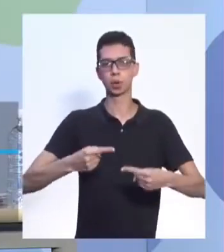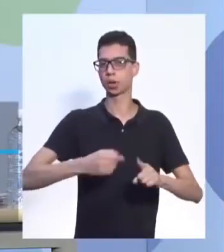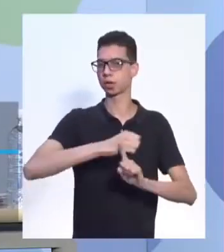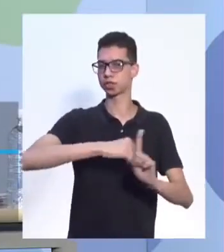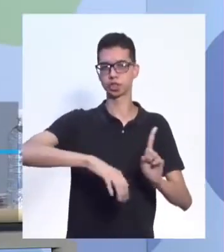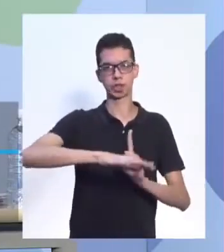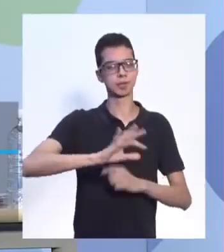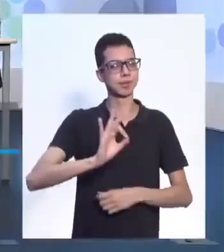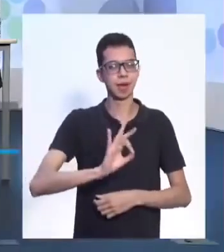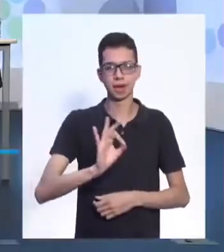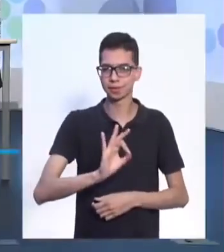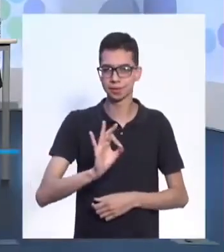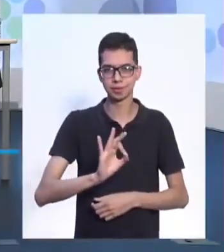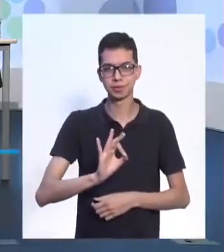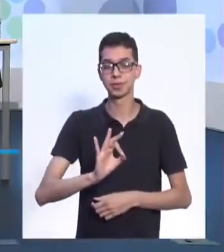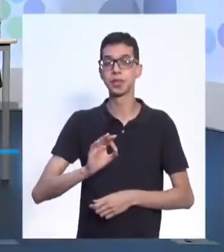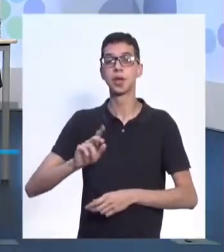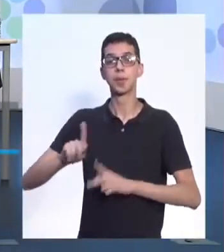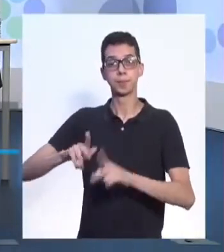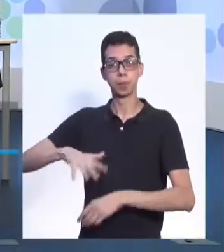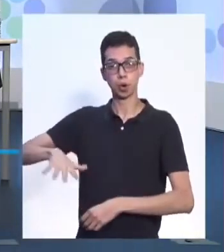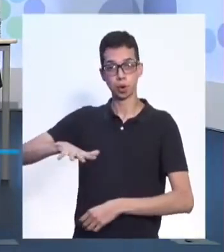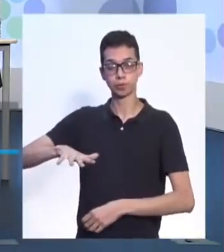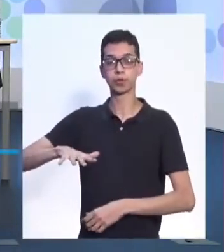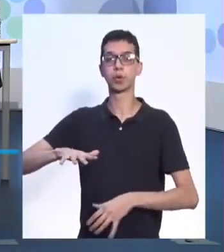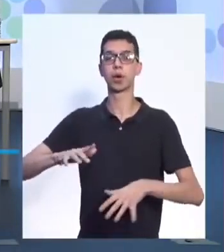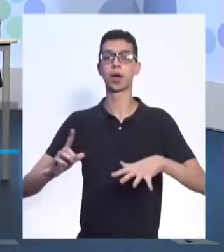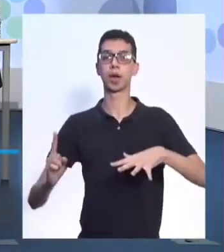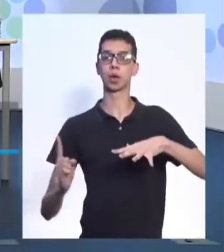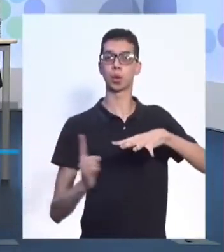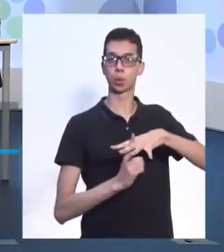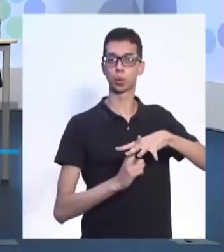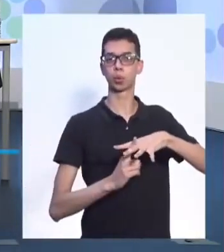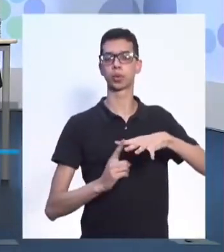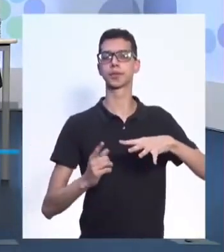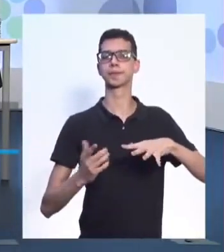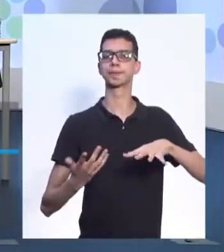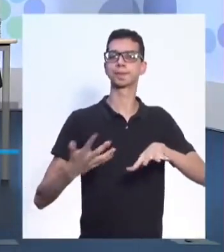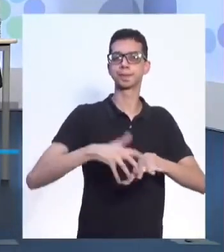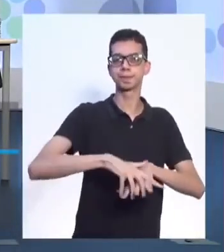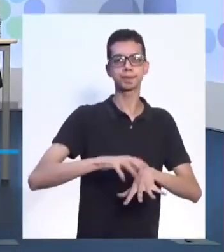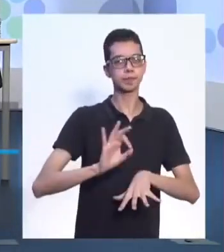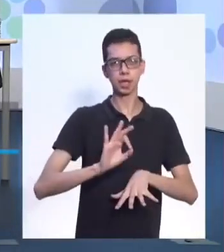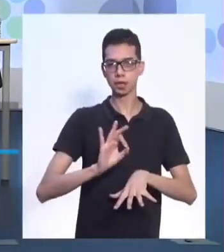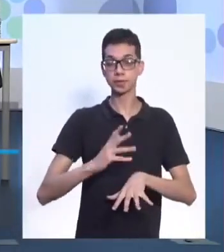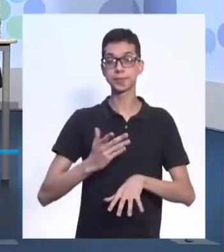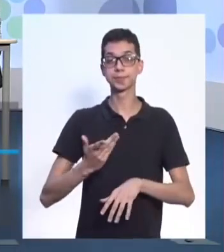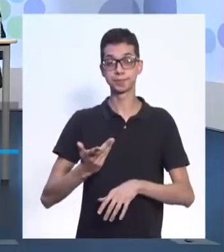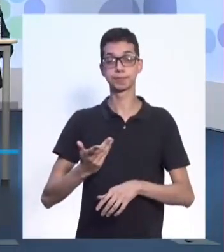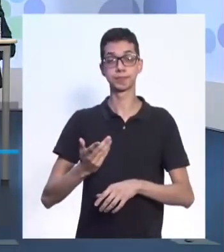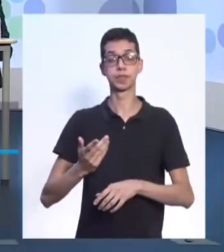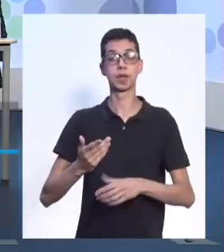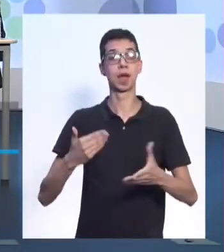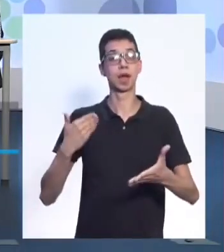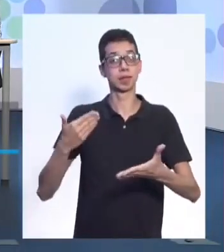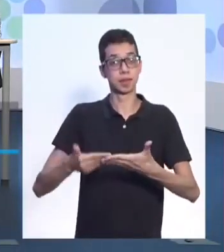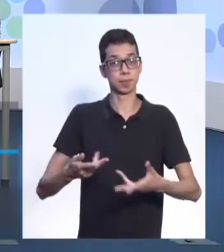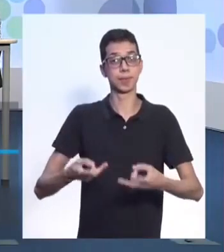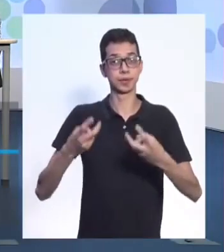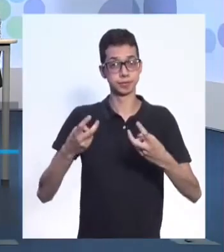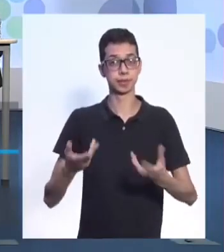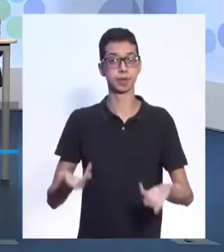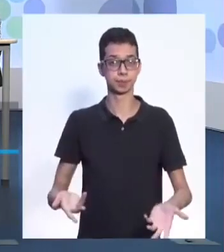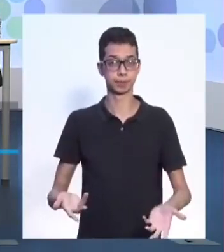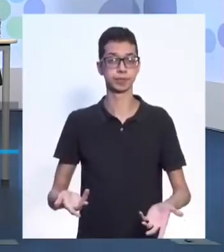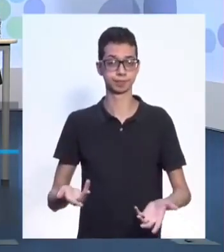para a inclusão dessas pessoas que conquistaram a sua liberdade, até hoje encontramos esse padrão.